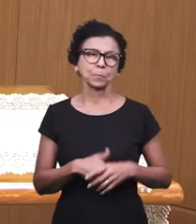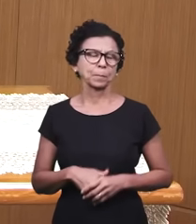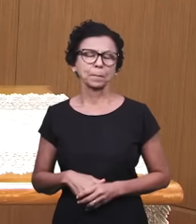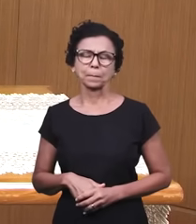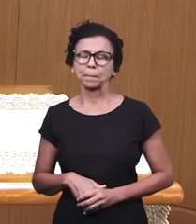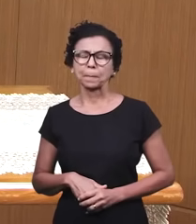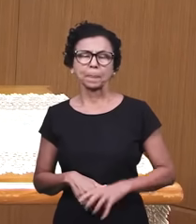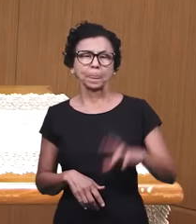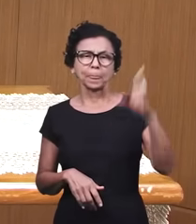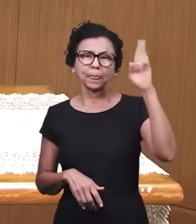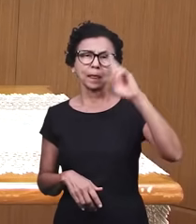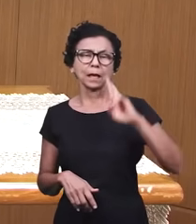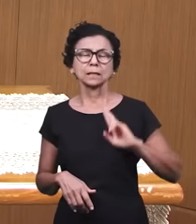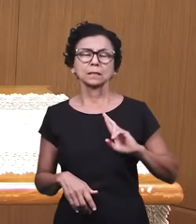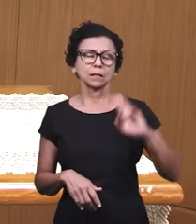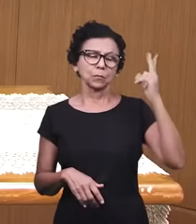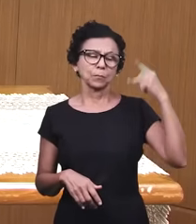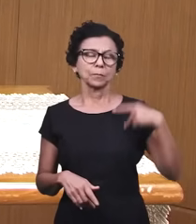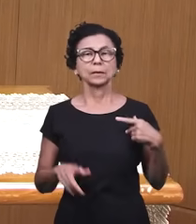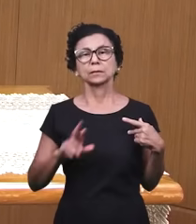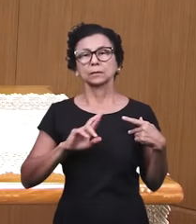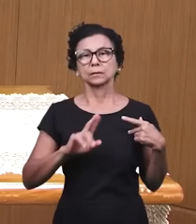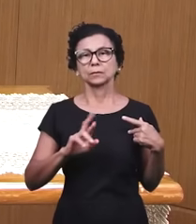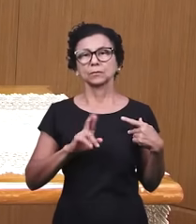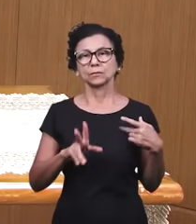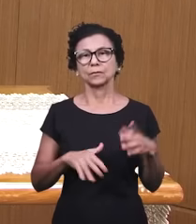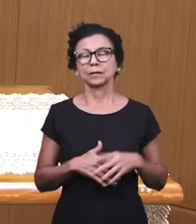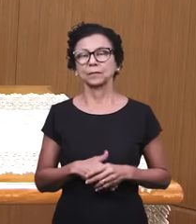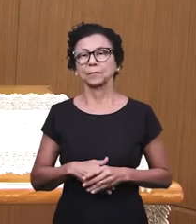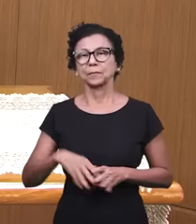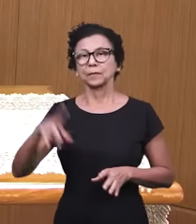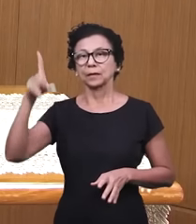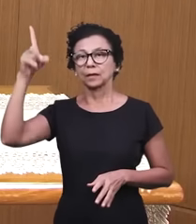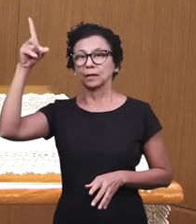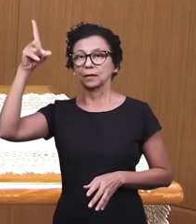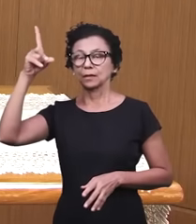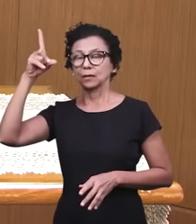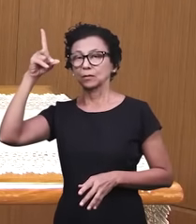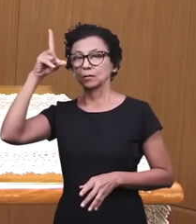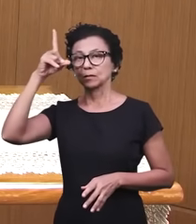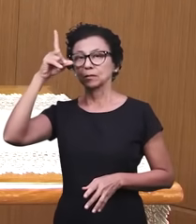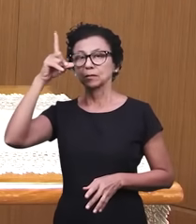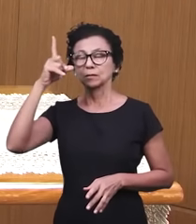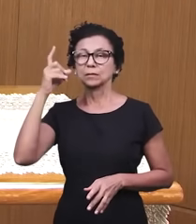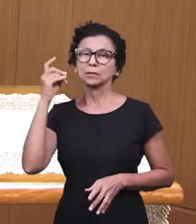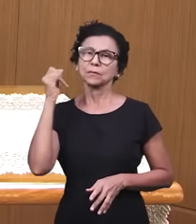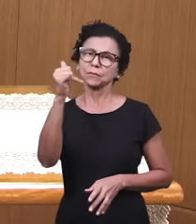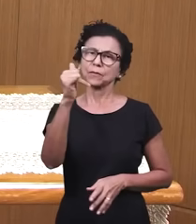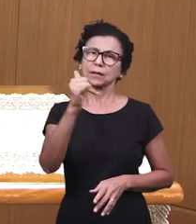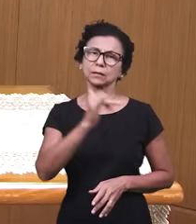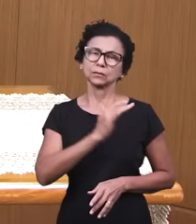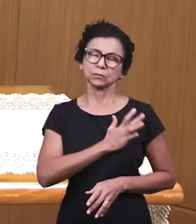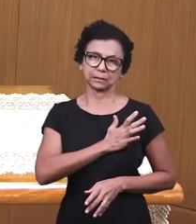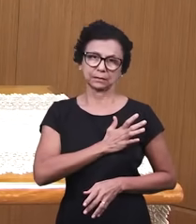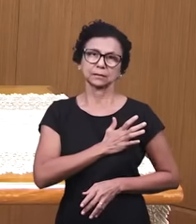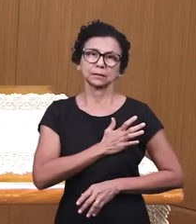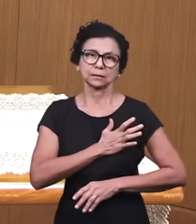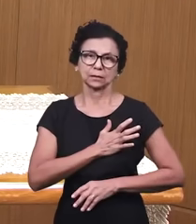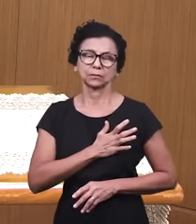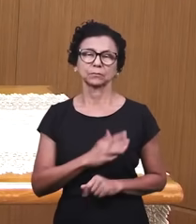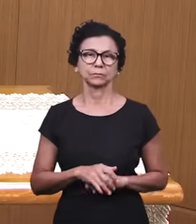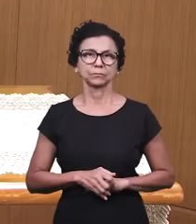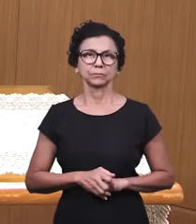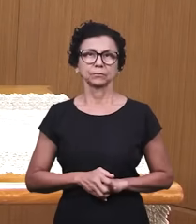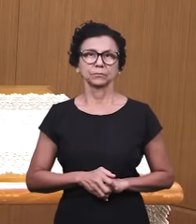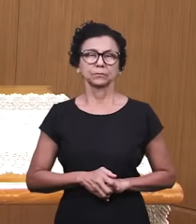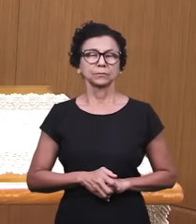céu. Não. É Deus falando diretamente ao seu coração. Esta operação que está acontecendo na sua casa